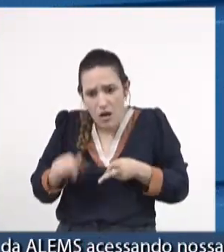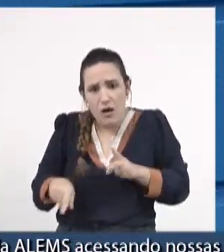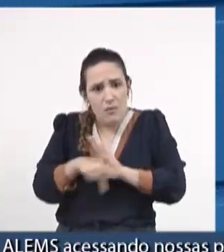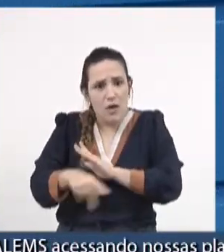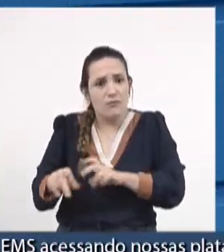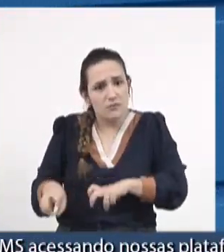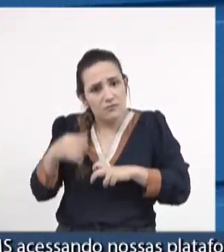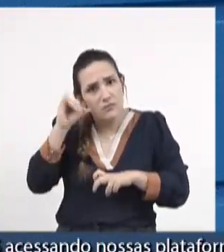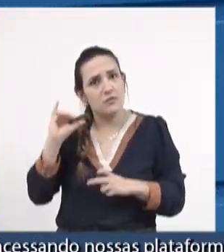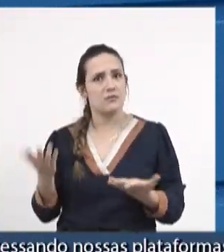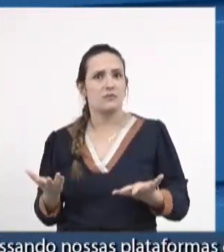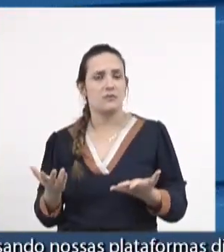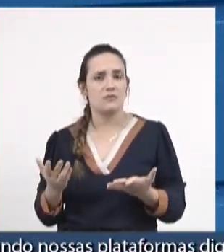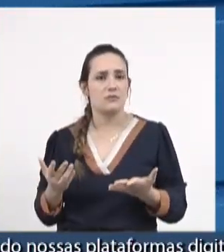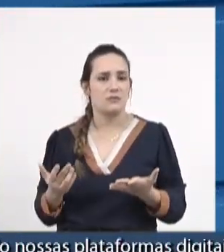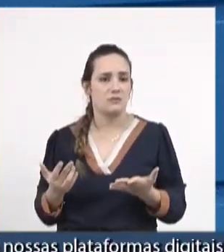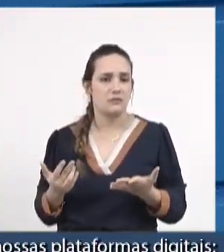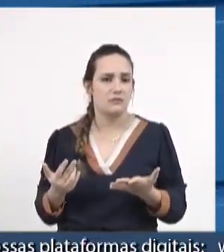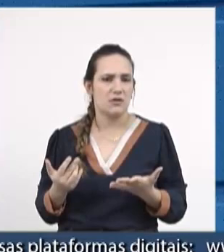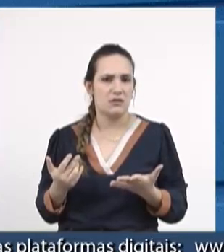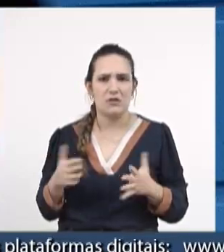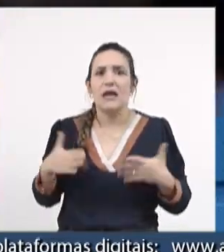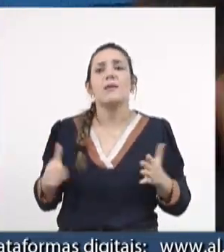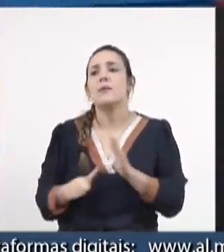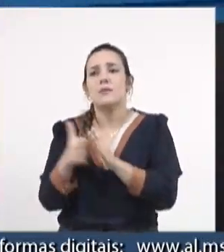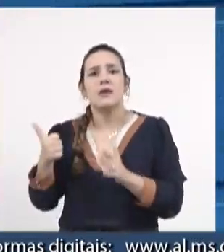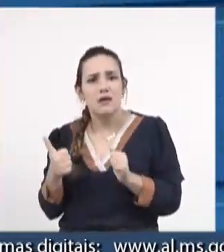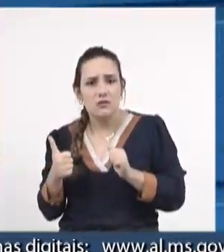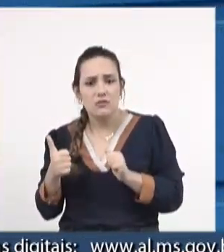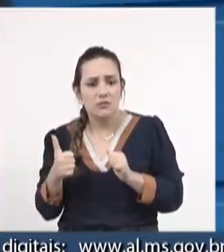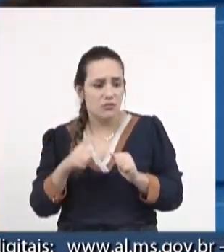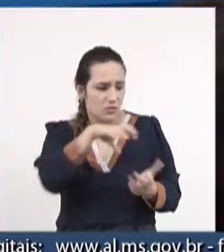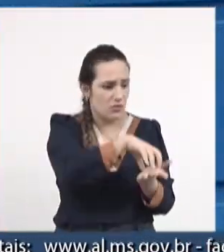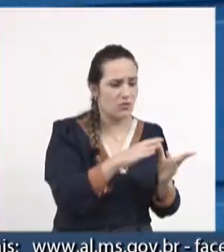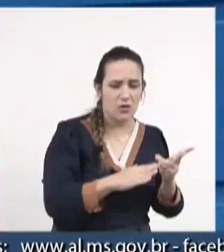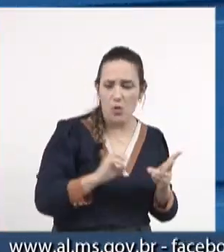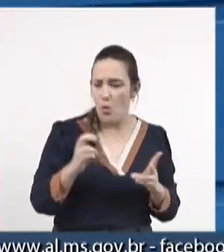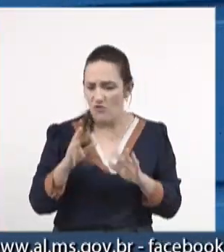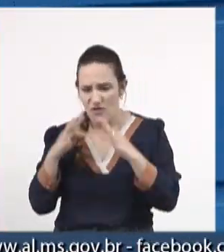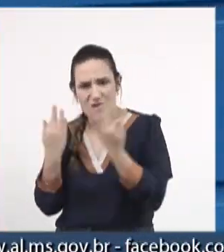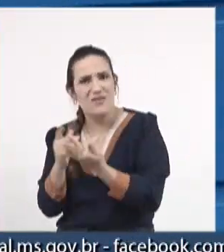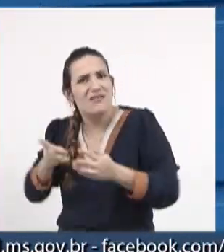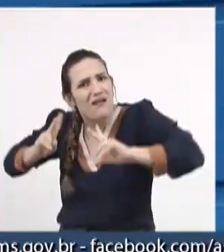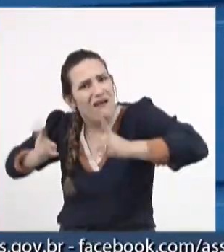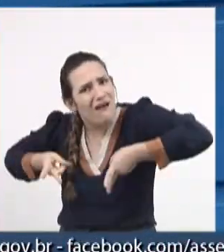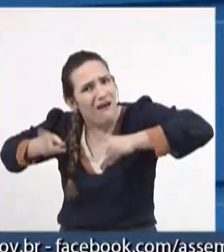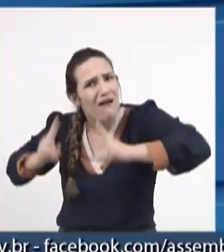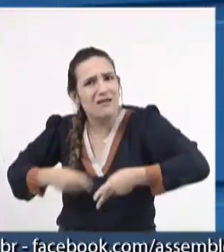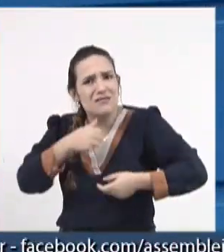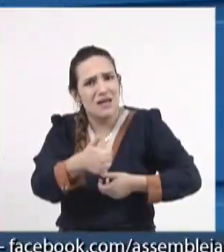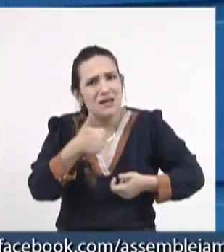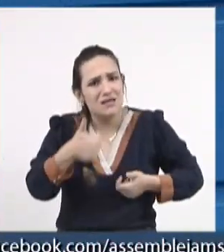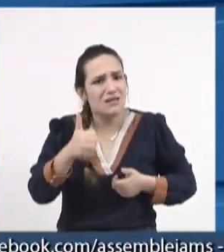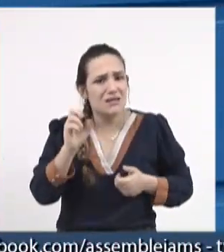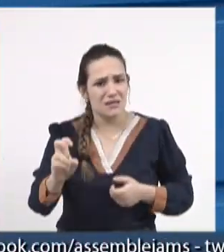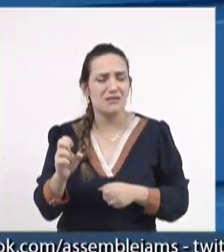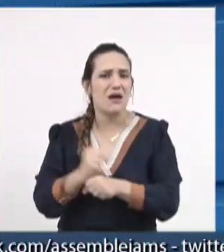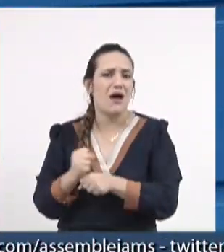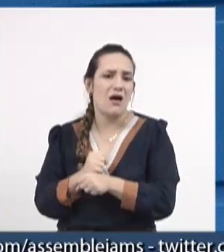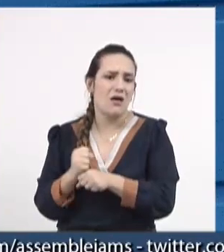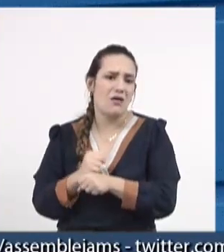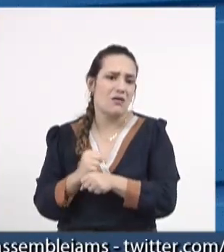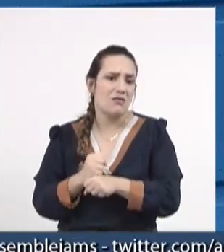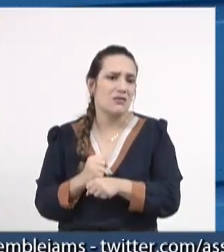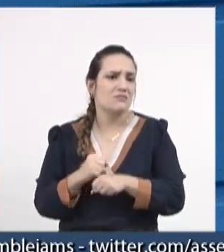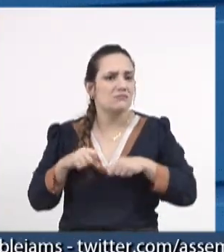é que é? E aí aquela discussão, quem chegou primeiro, o ovo ou a galinha? Quem chegou primeiro foi o indígena ou foi essa família que está lá 115 anos em